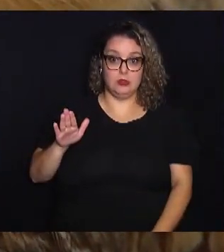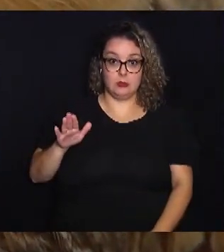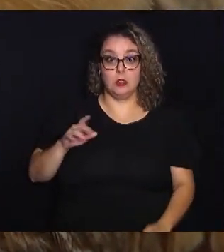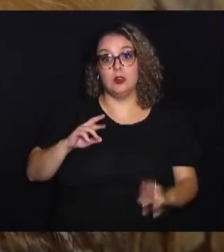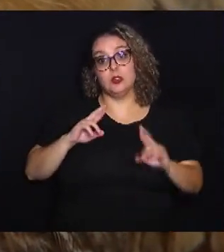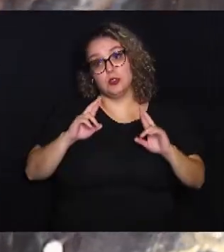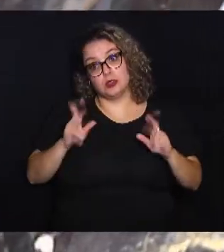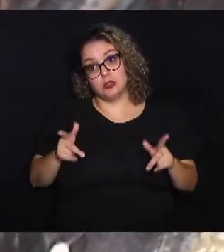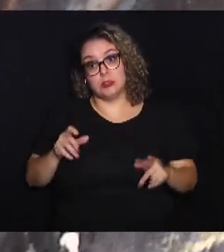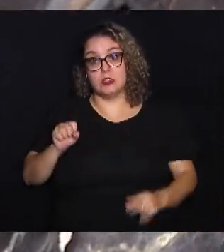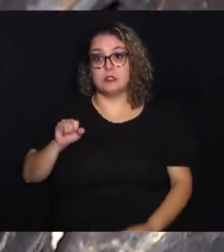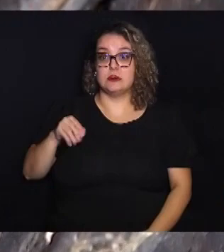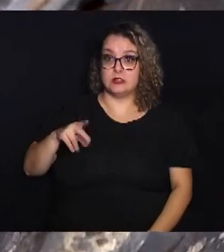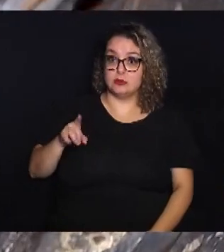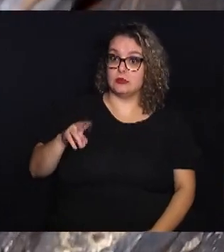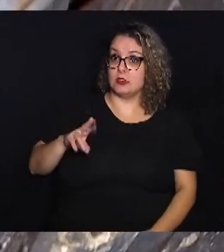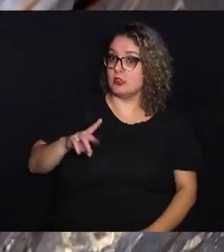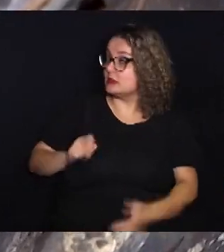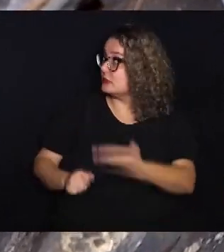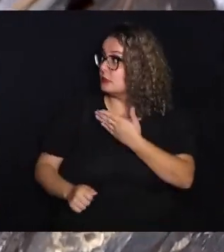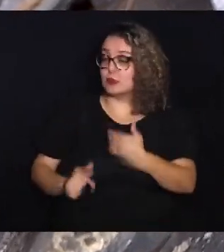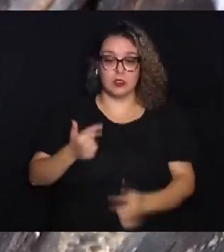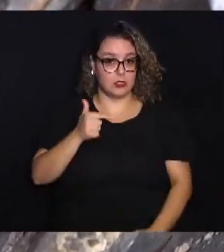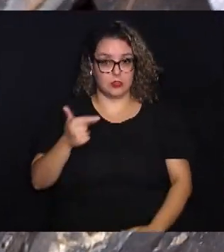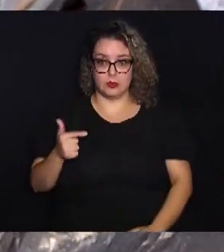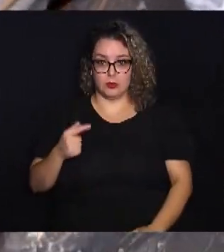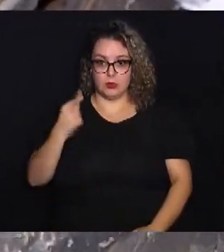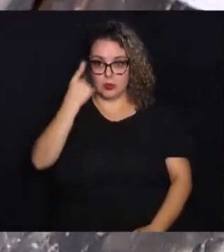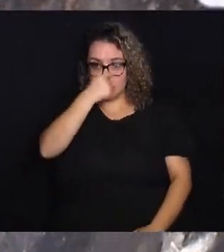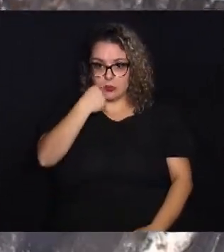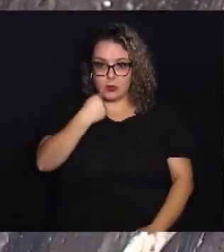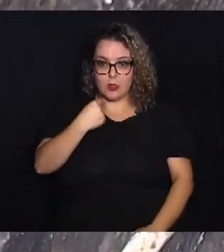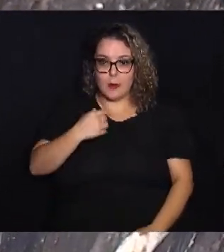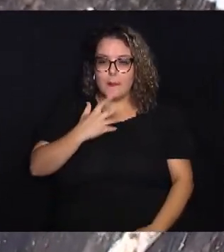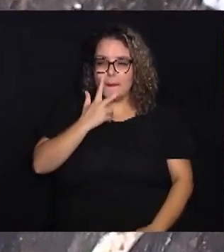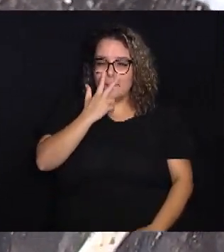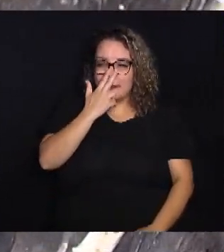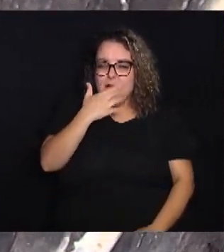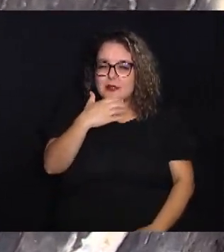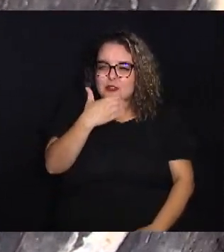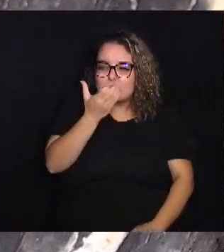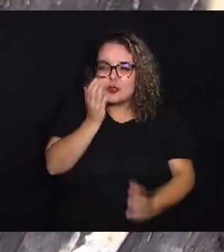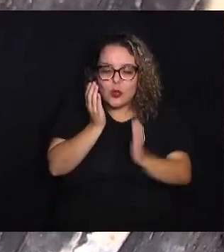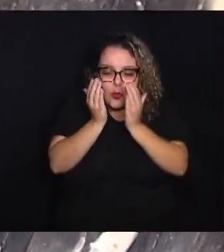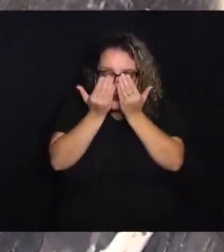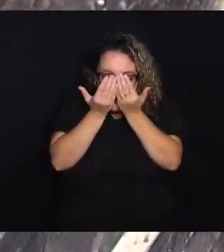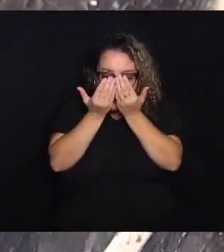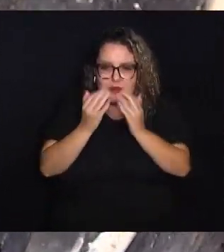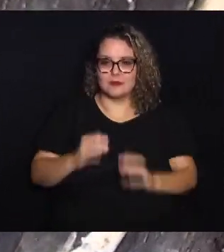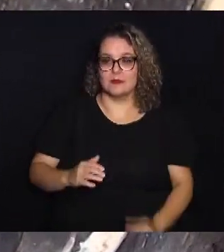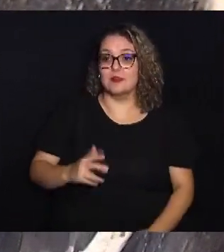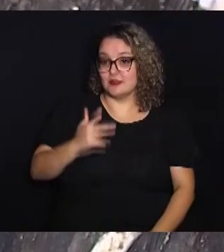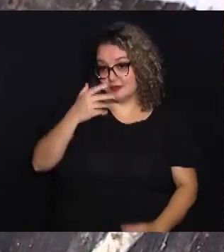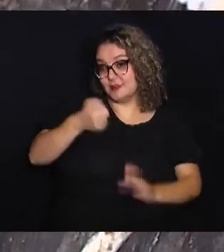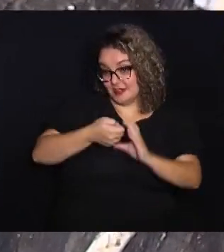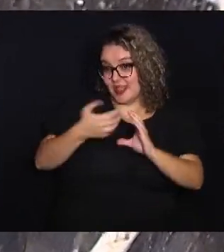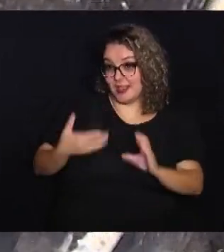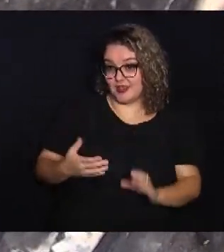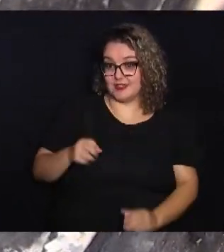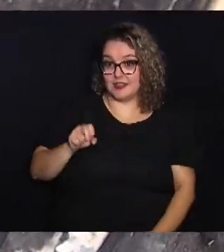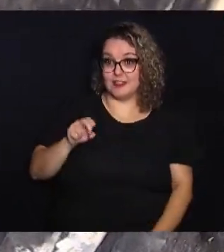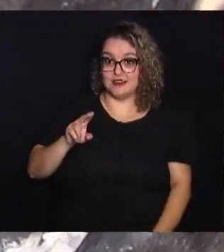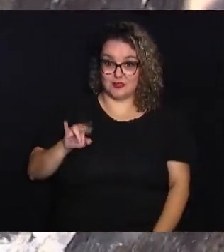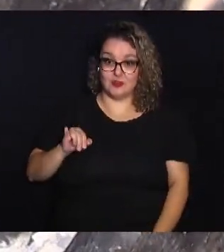né? Diferente da suindara, que é uma espécie que não tem isso, tem aquela cara de maçã, aquele rosto meio afundadinho, bem característico